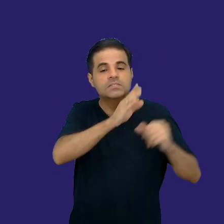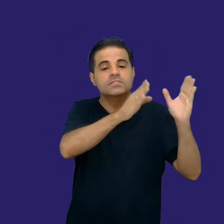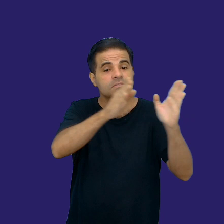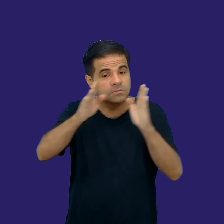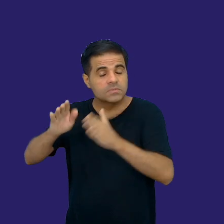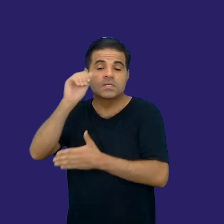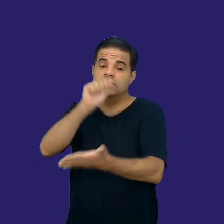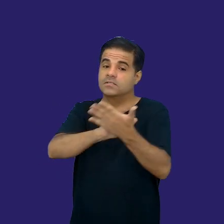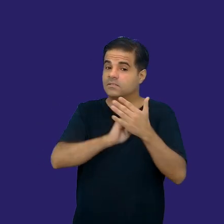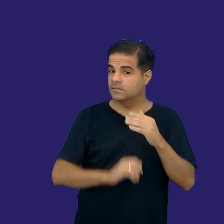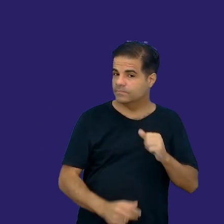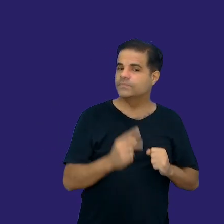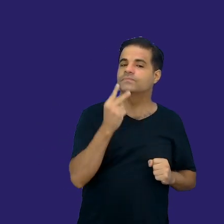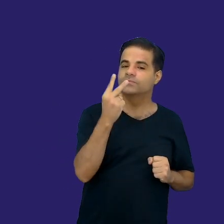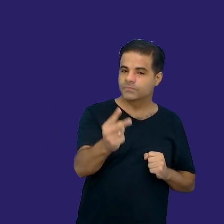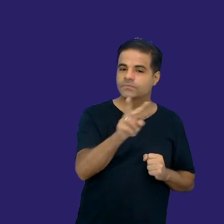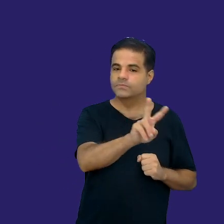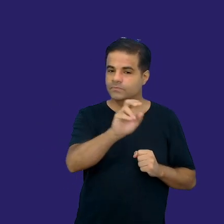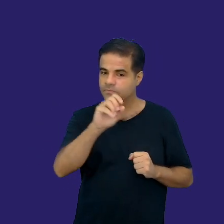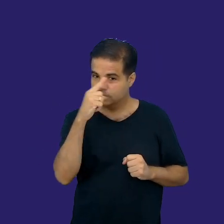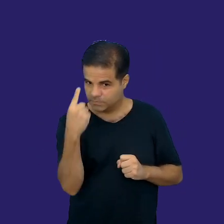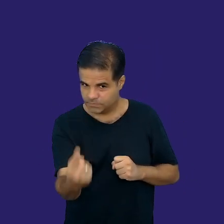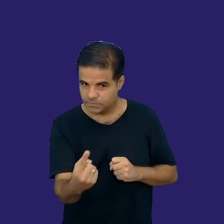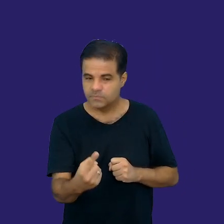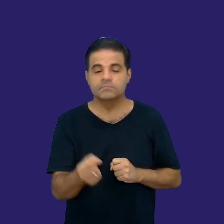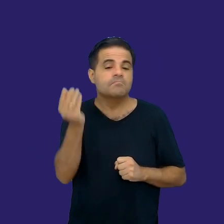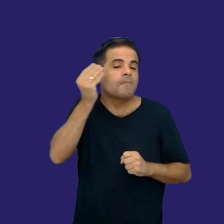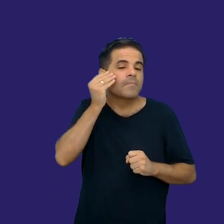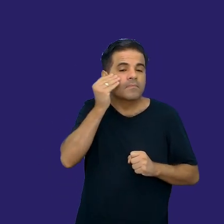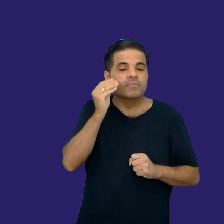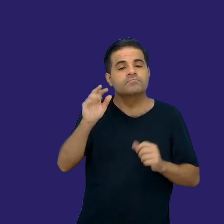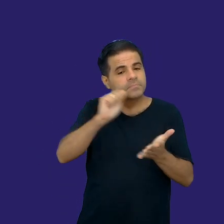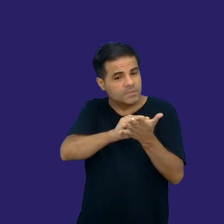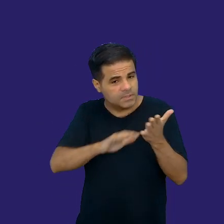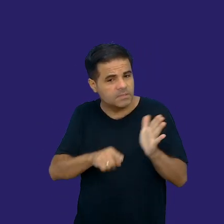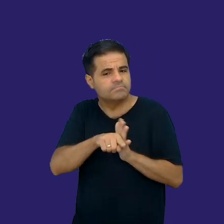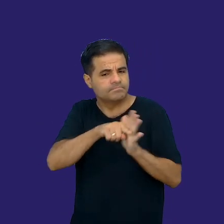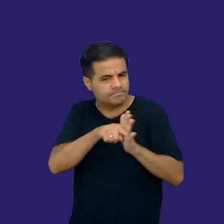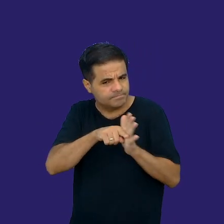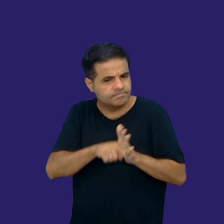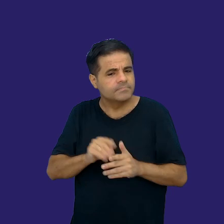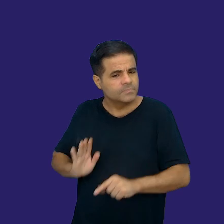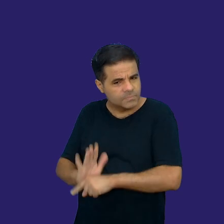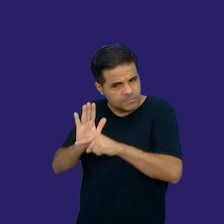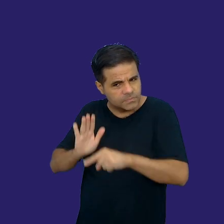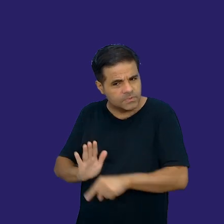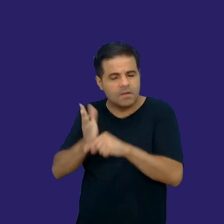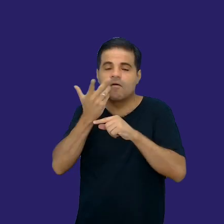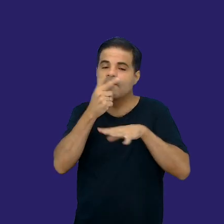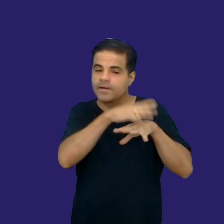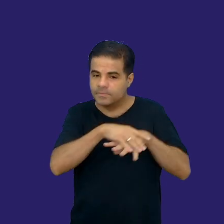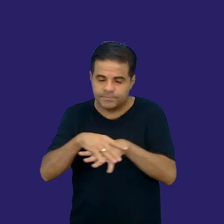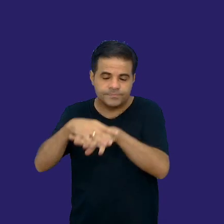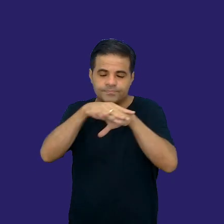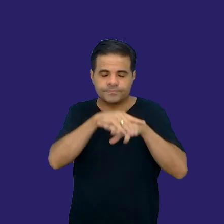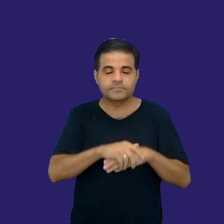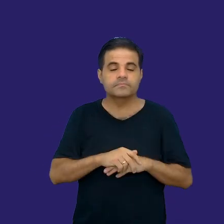de atividade 2 do volume 1, evidenciando atividades que favoreçam a